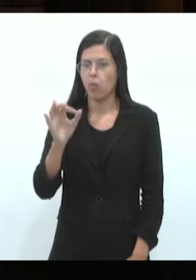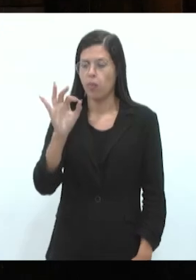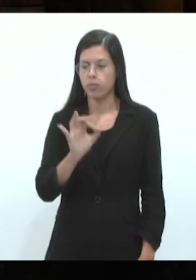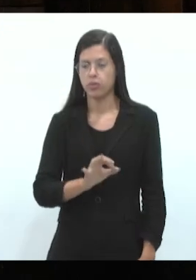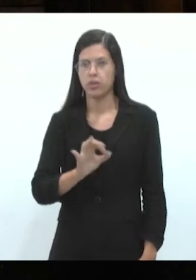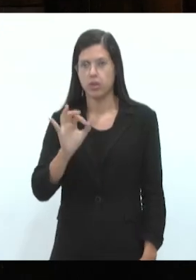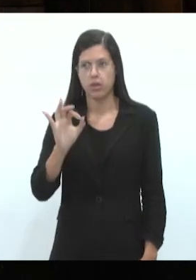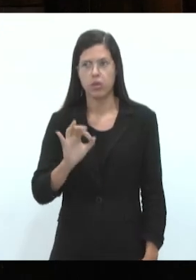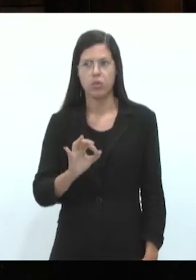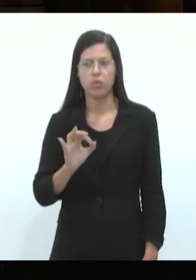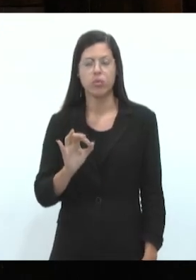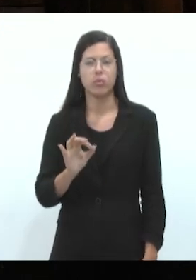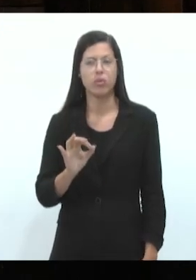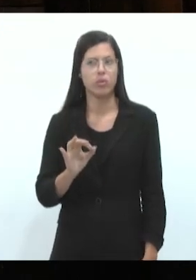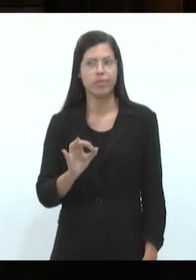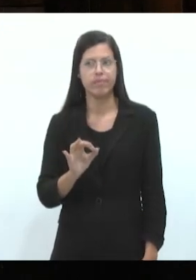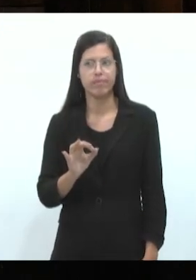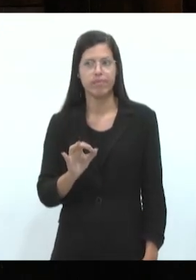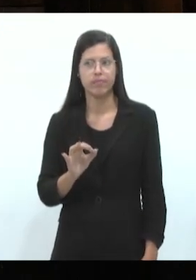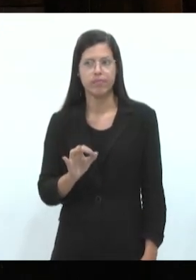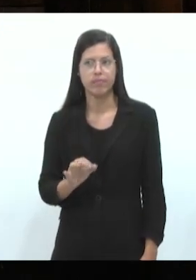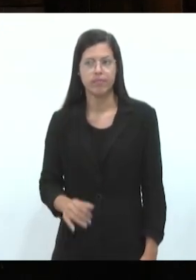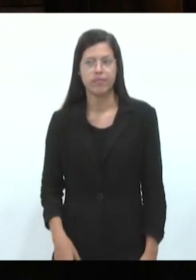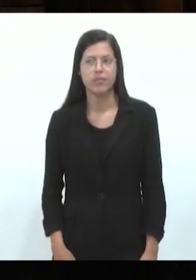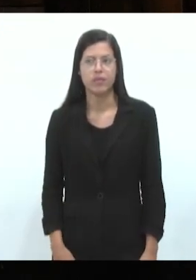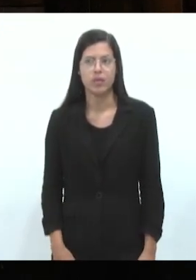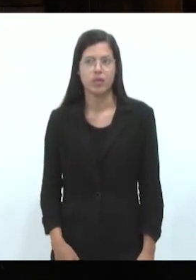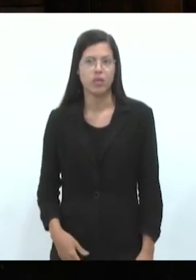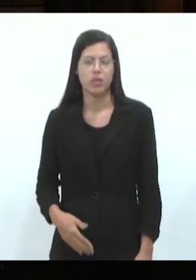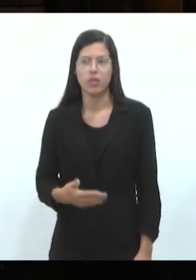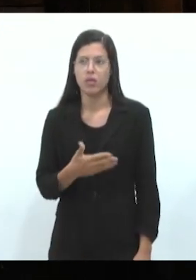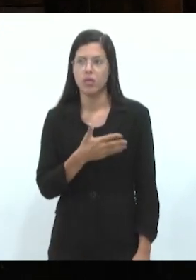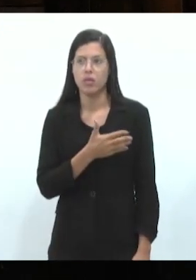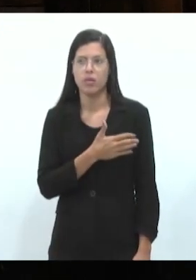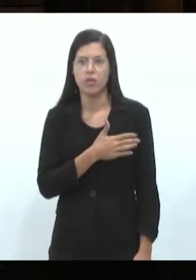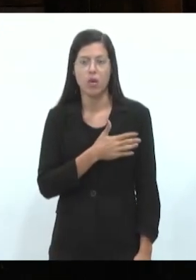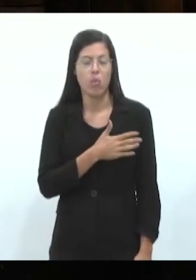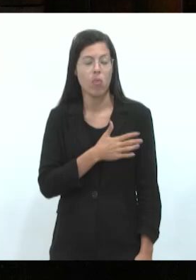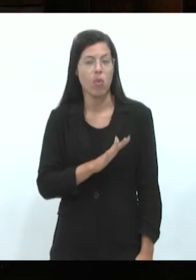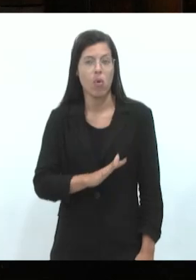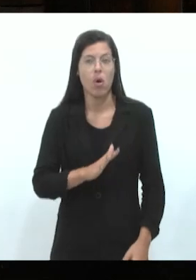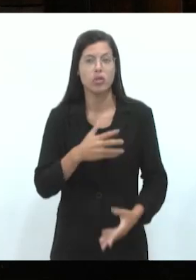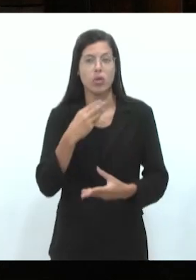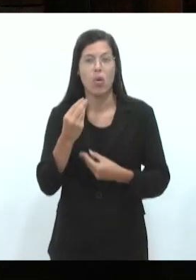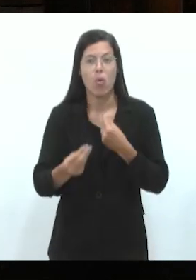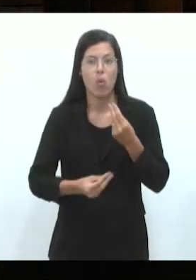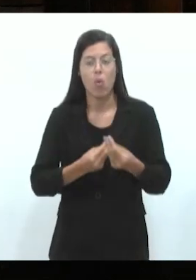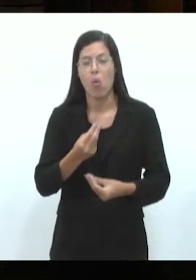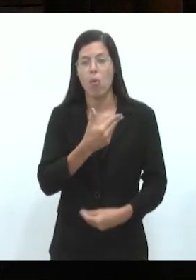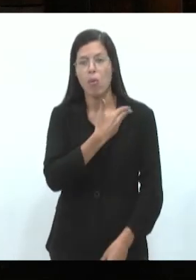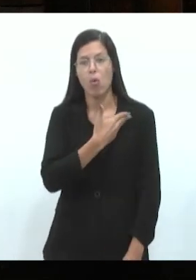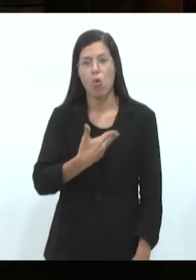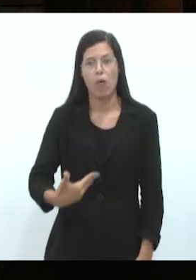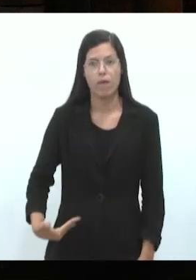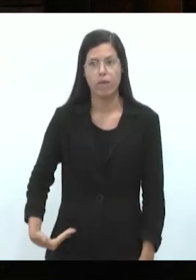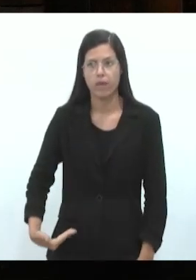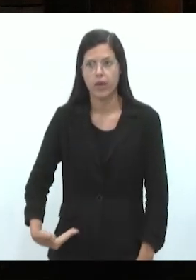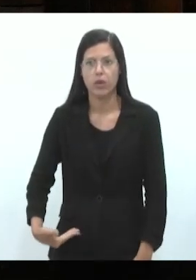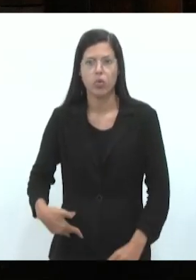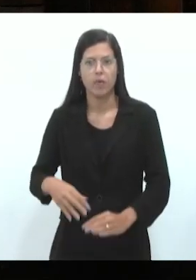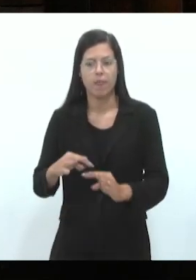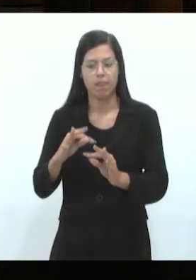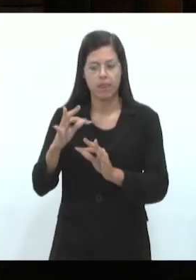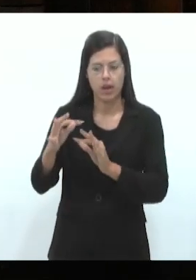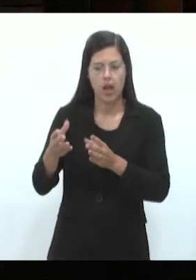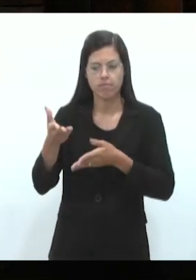61% não estão satisfeitos com a forma de como os governos lidam com a segurança